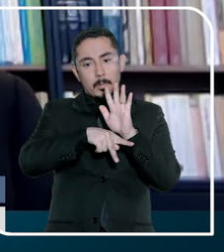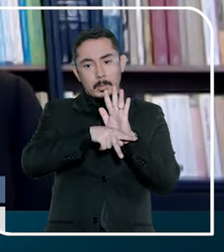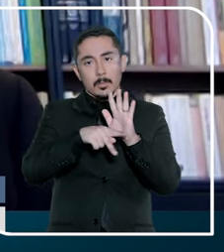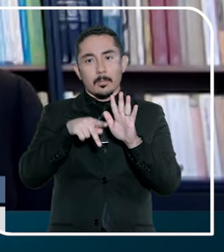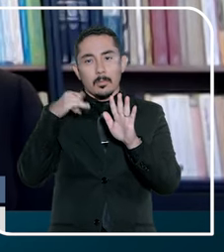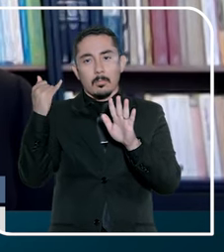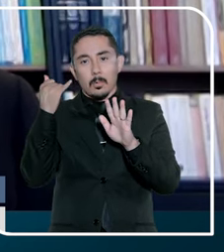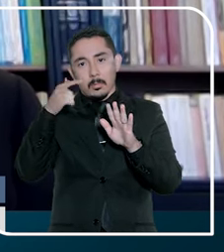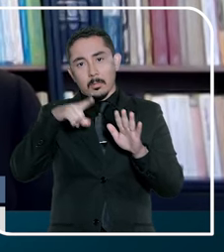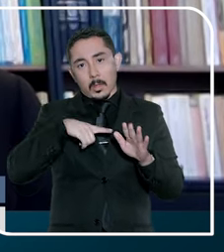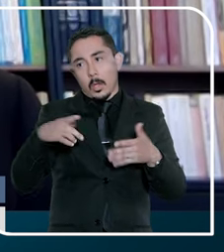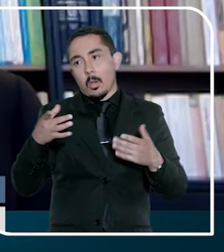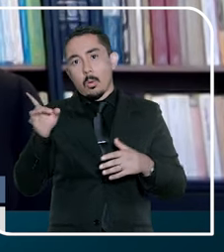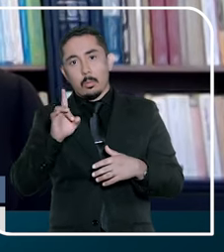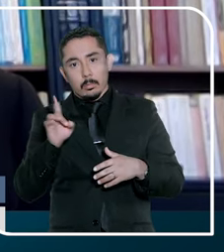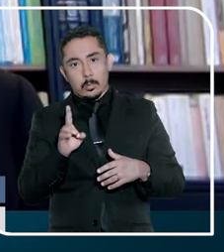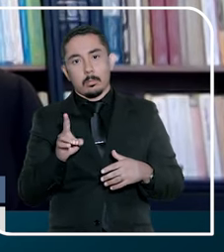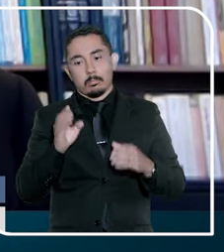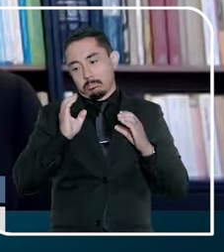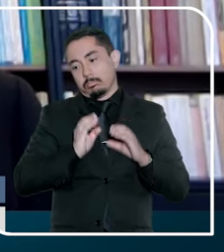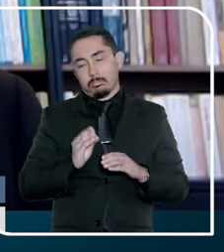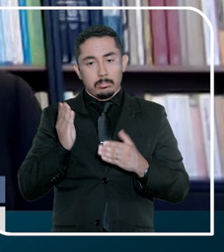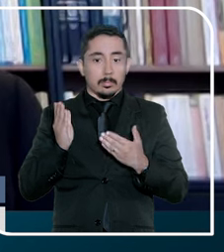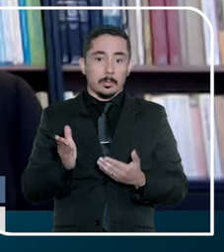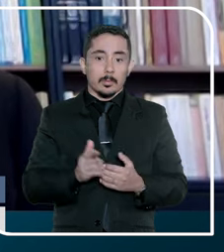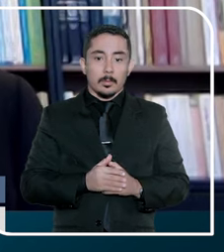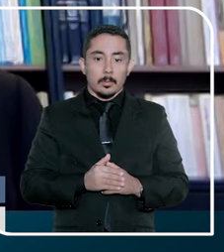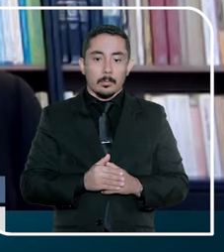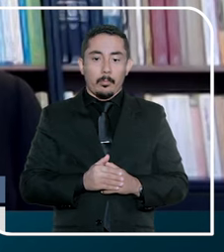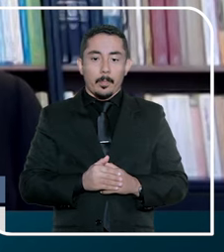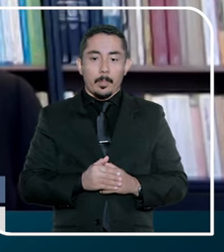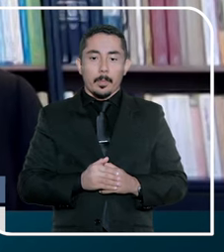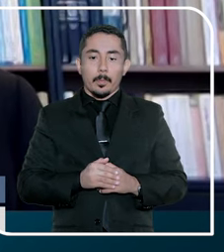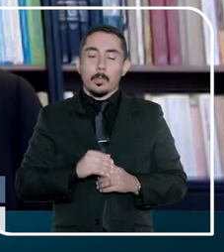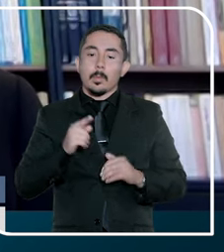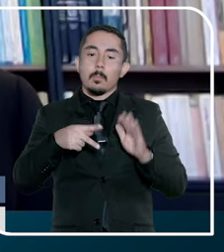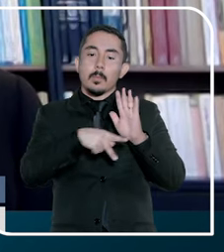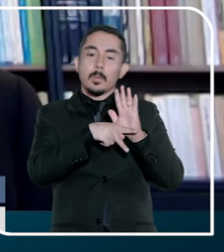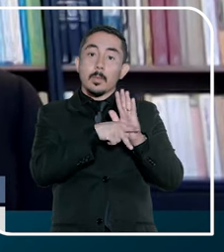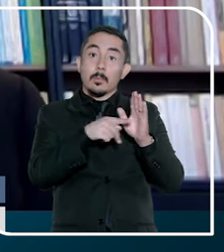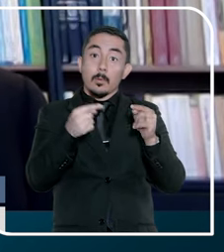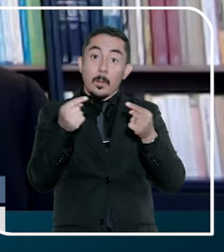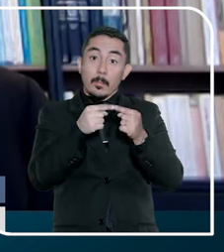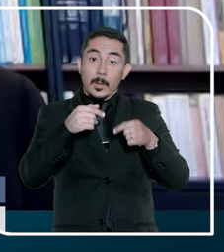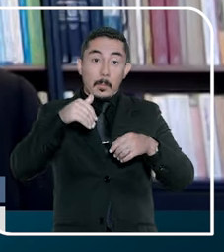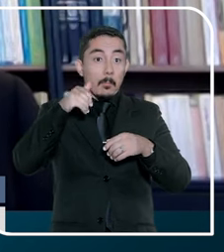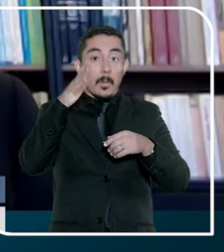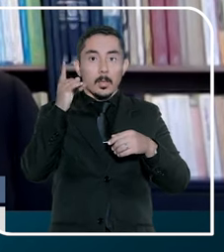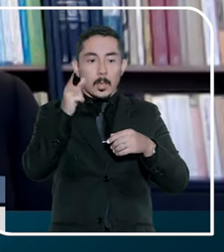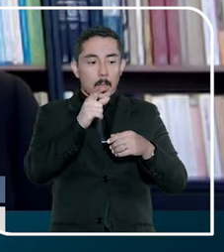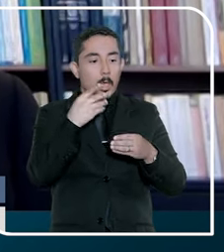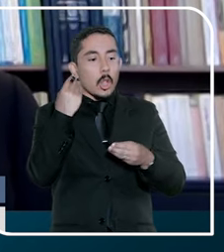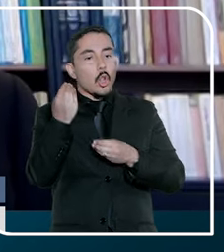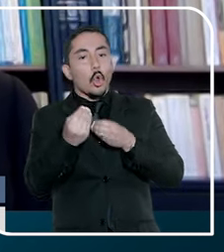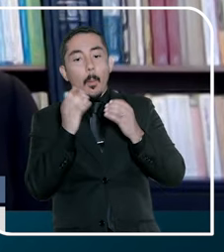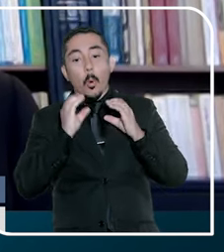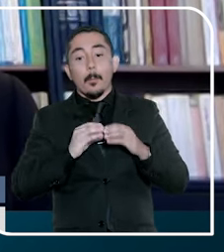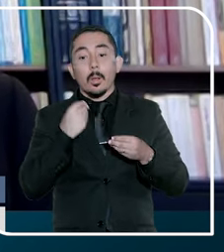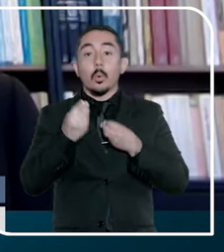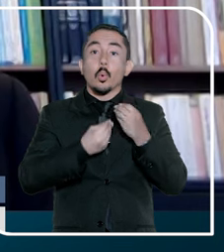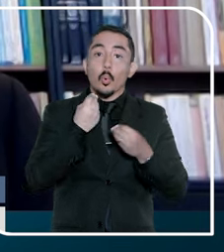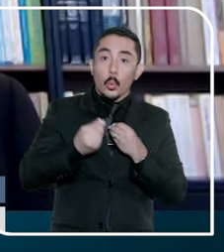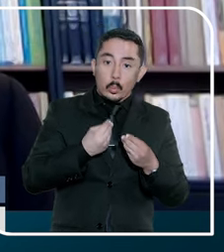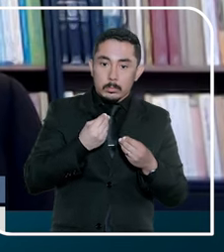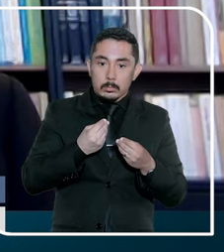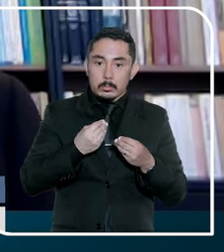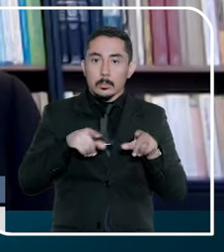conduta a irrelevância tem muito mais a ver com a forma do comportamento com o valor do bem eh no caso do